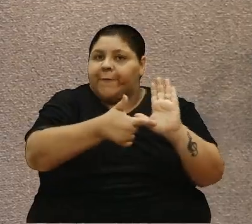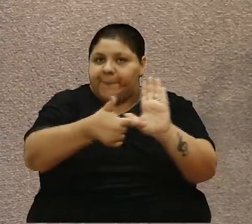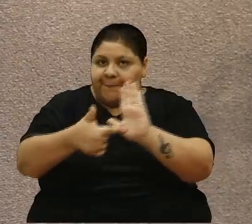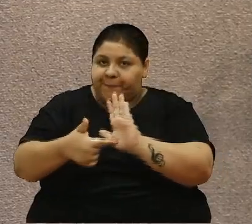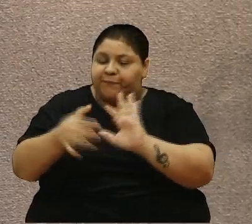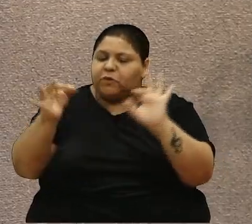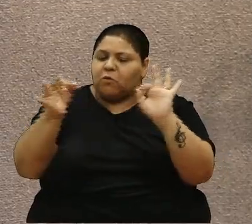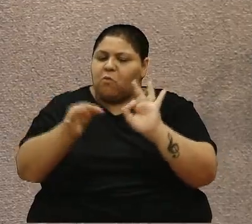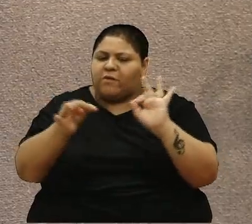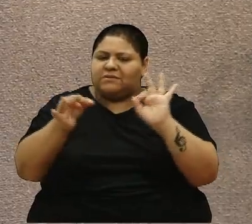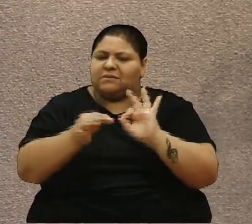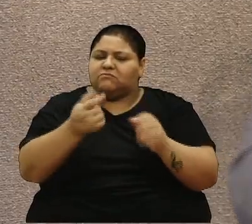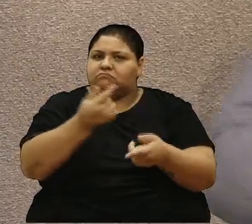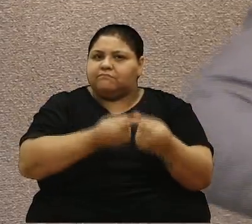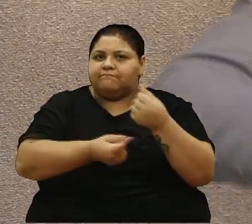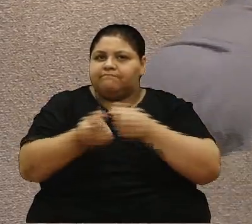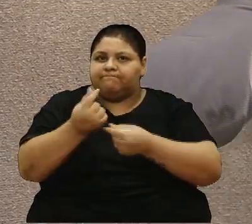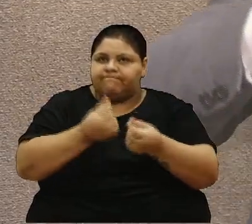excelente administração